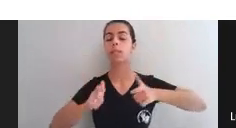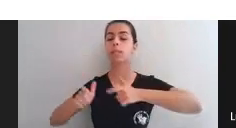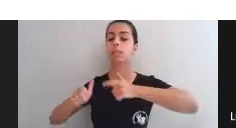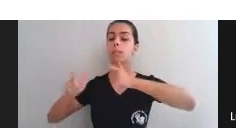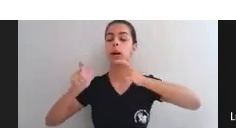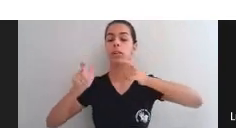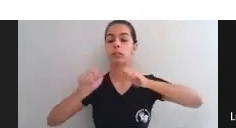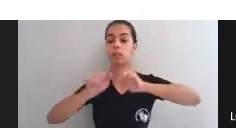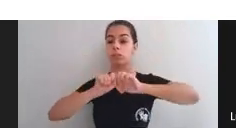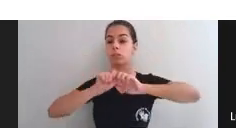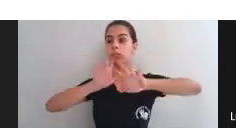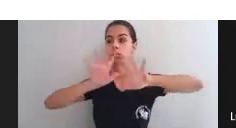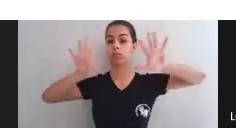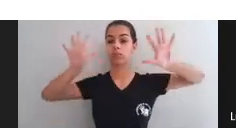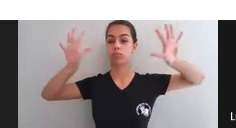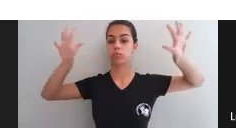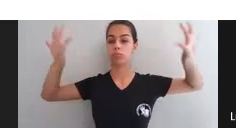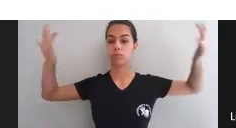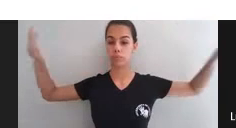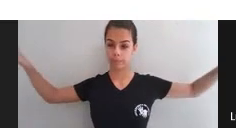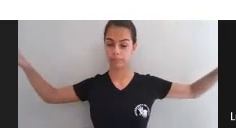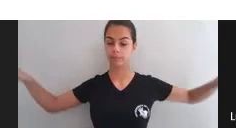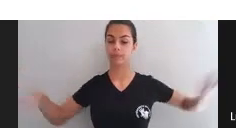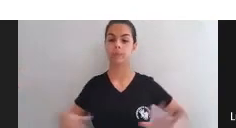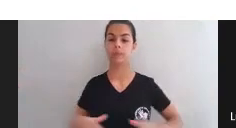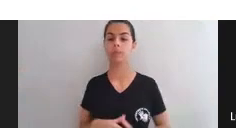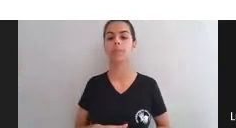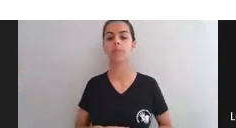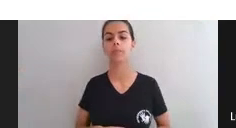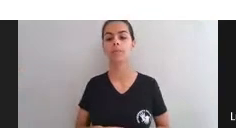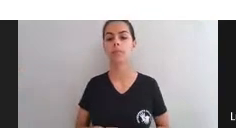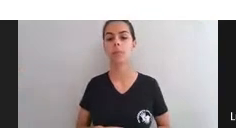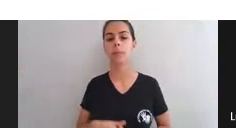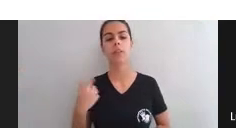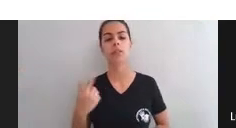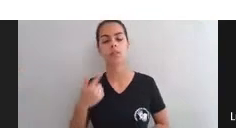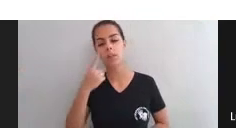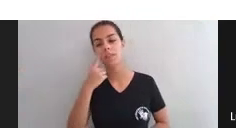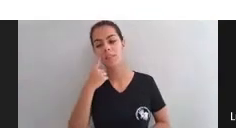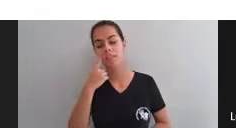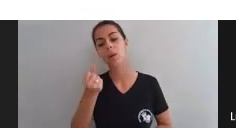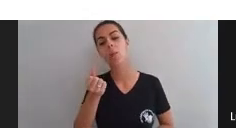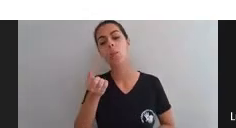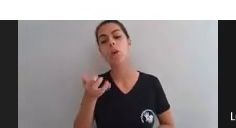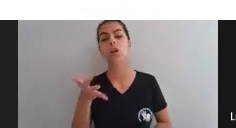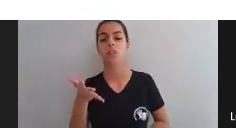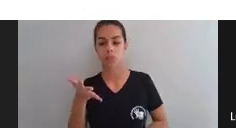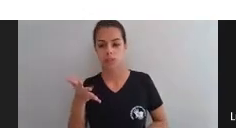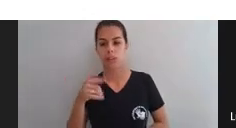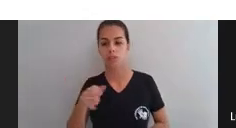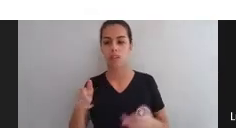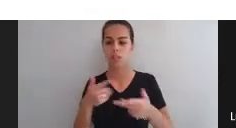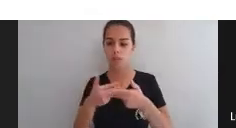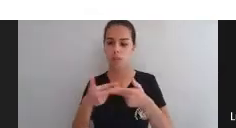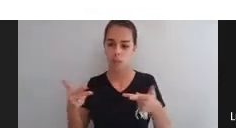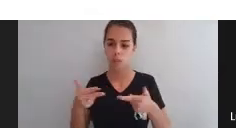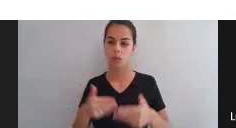vez maior. E a gente vai fazer a quantificação de algumas dessas